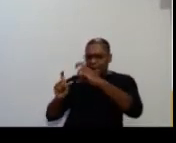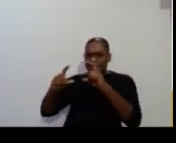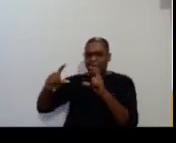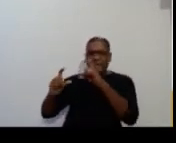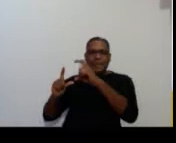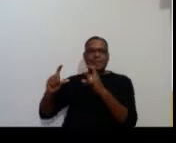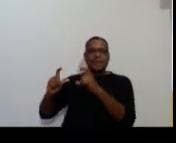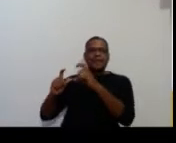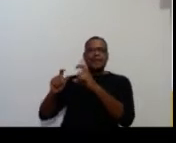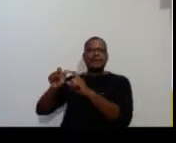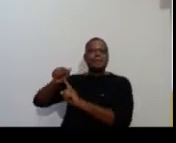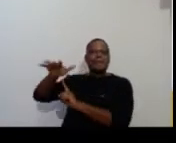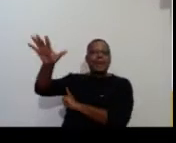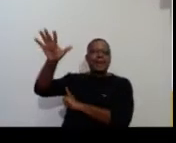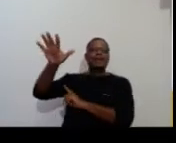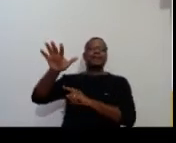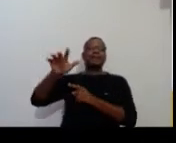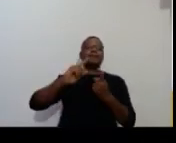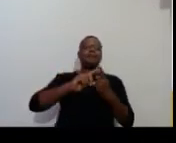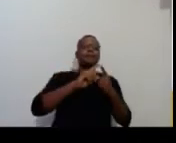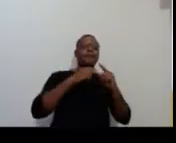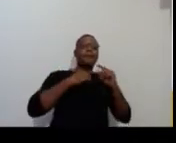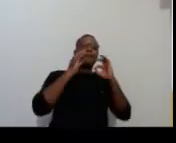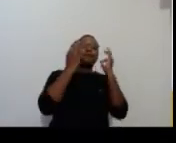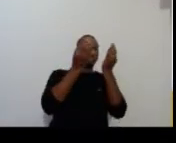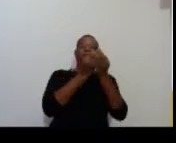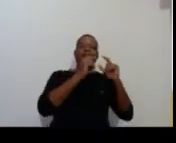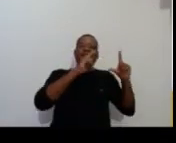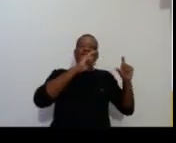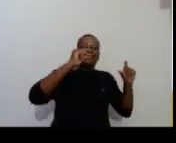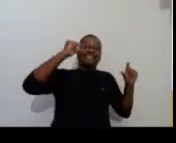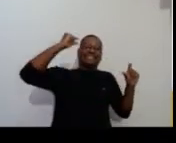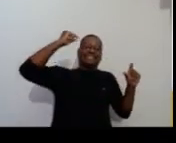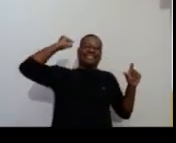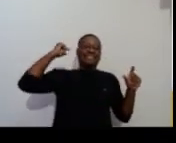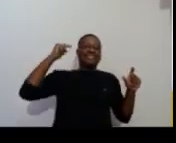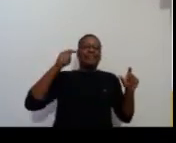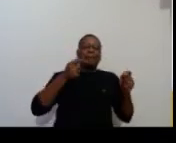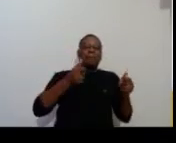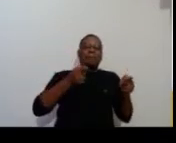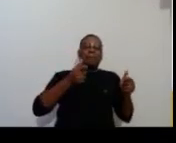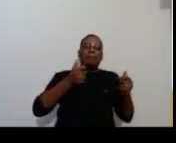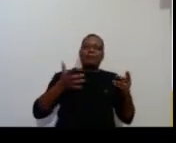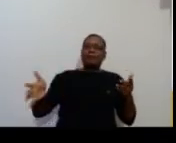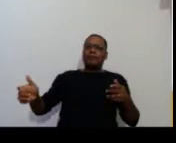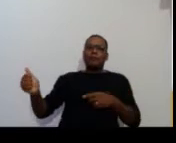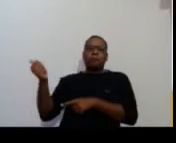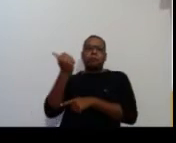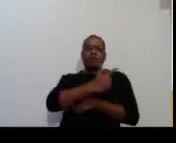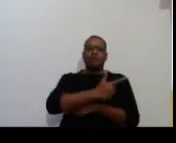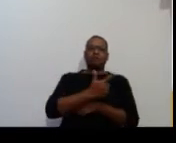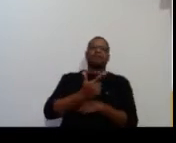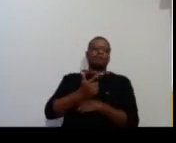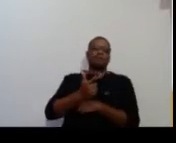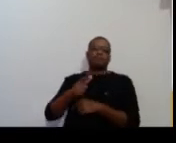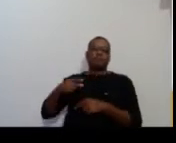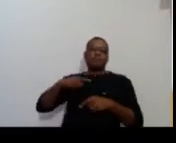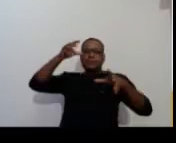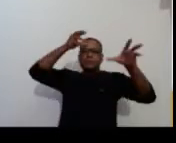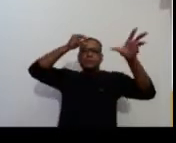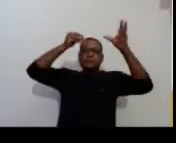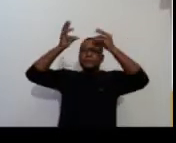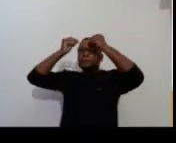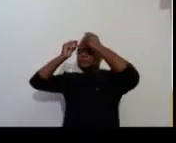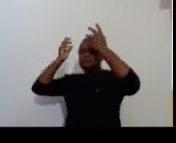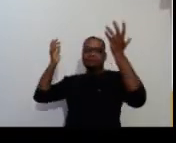dele inteira. É muita informação, é muito flash, é muita coisa chegando para a criança ao mesmo tempo. Então ela vai, ó, a criança é uma esponja, ela absorve tudo. Tudo,